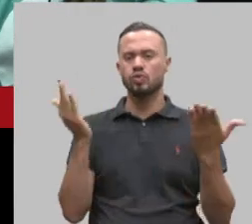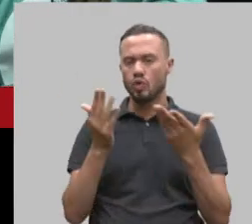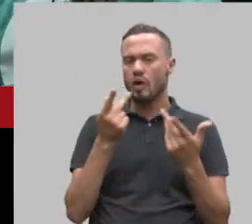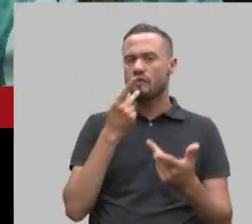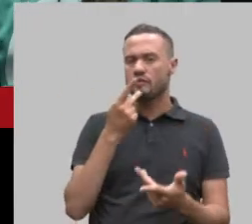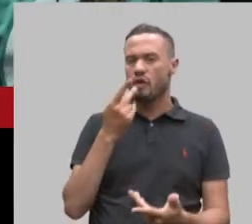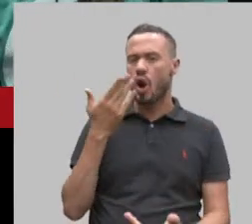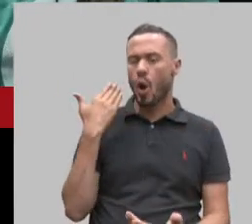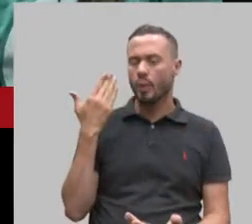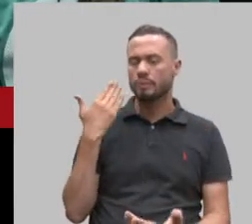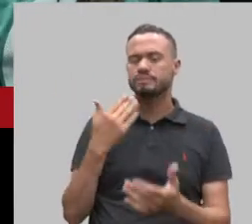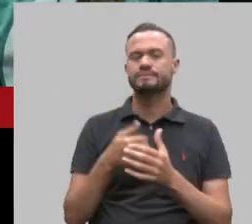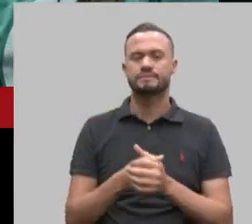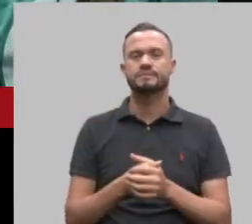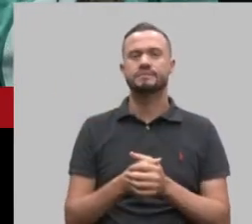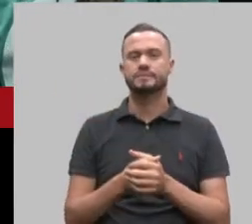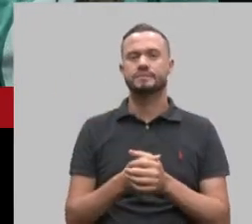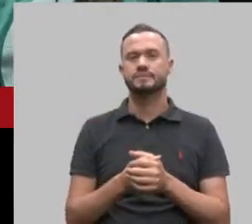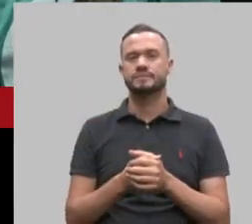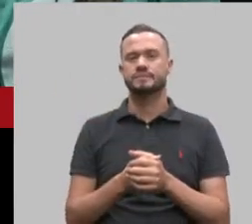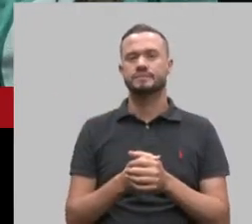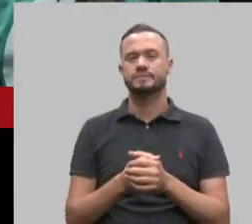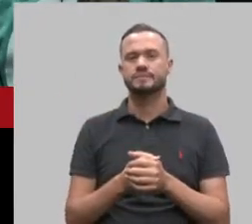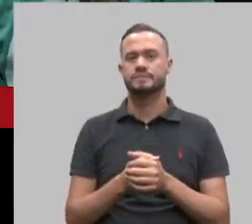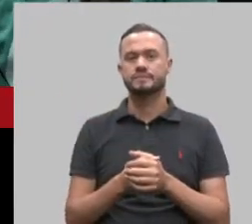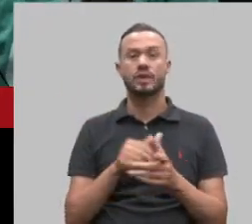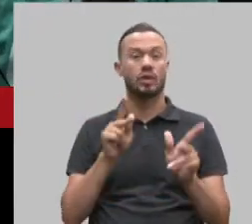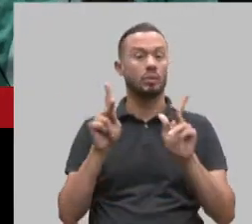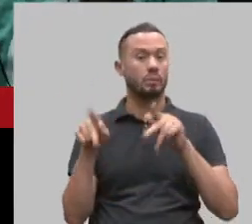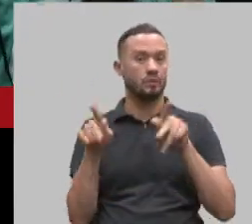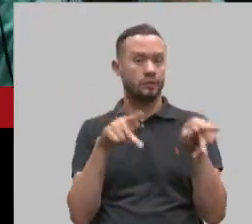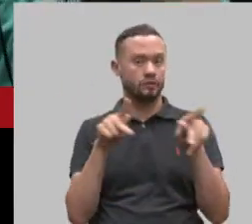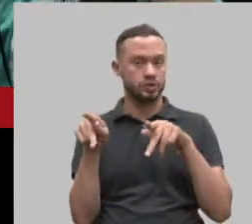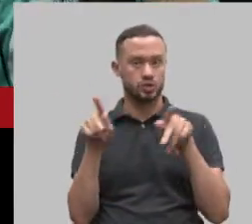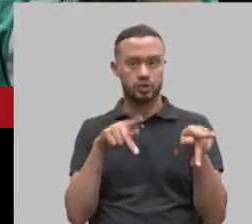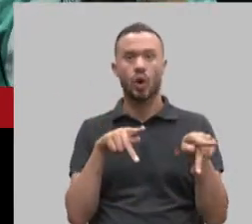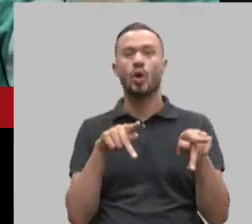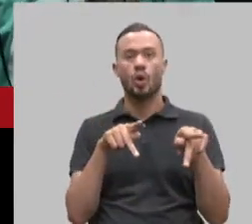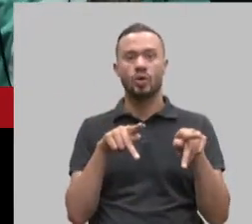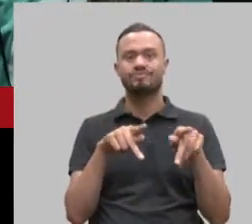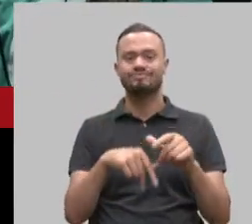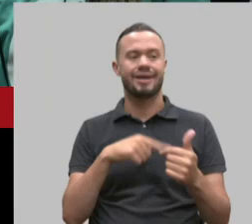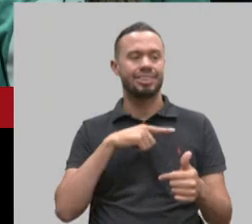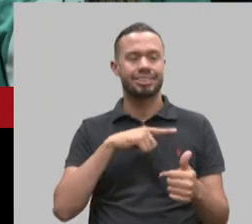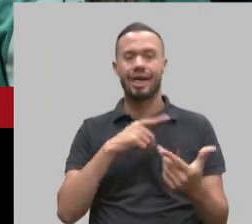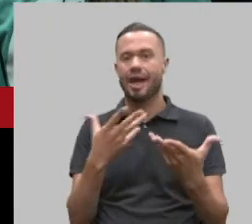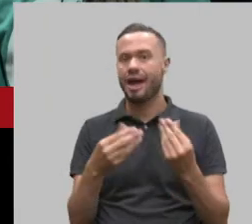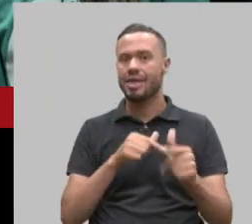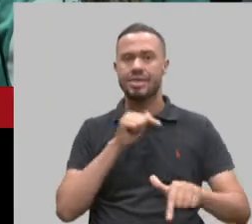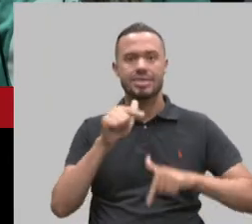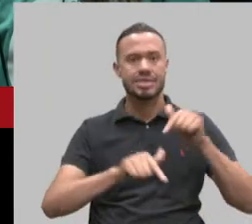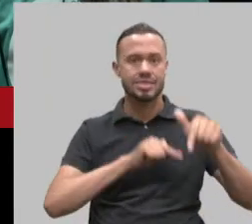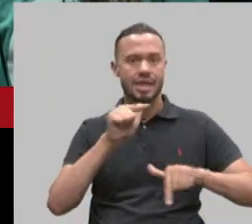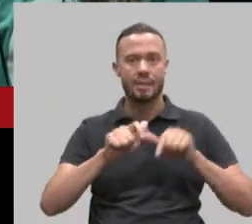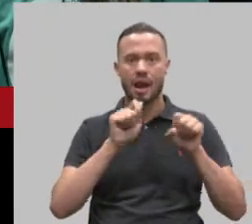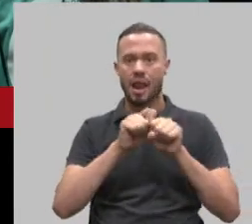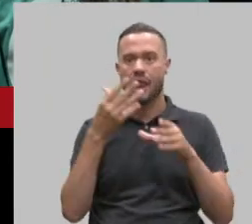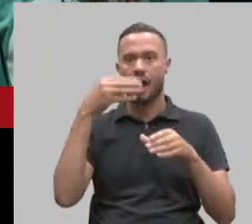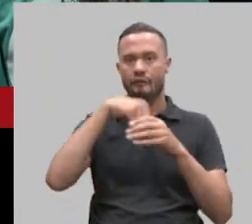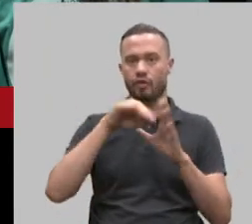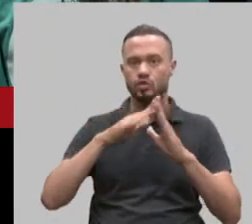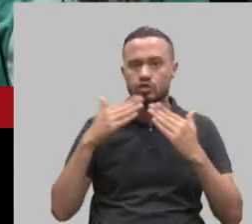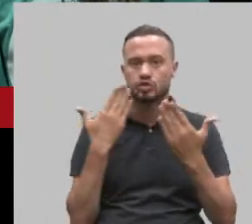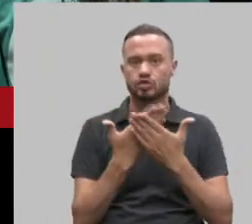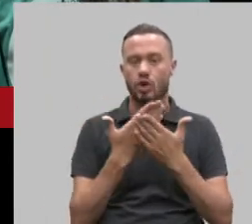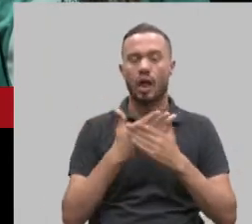tempo atrás no subtema que a gente estava trabalhando que o professor é muito sobrecarregado em tudo que ele faz na escola então como a gente vai criar